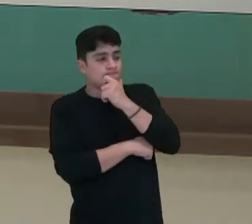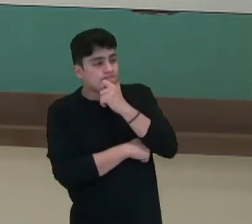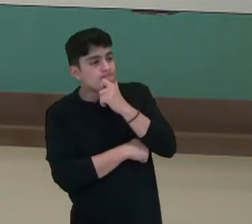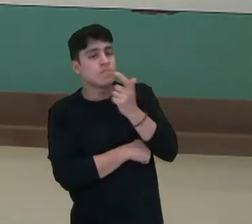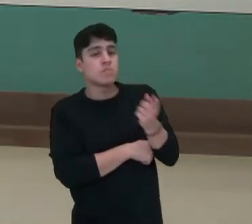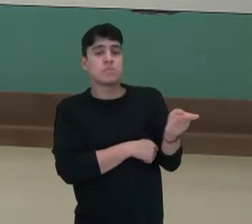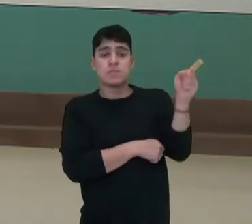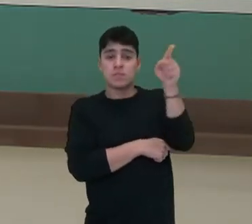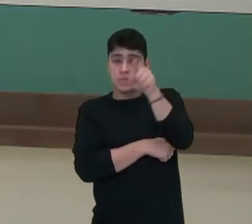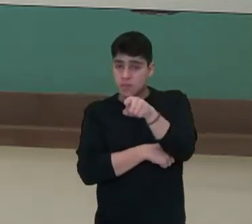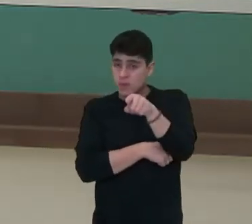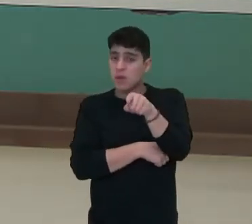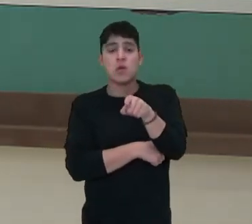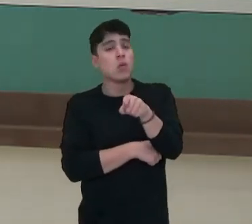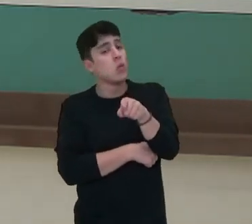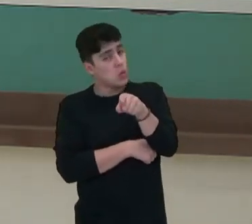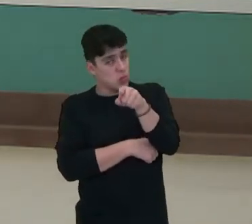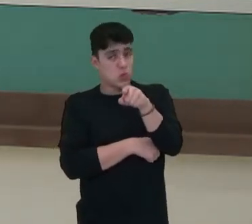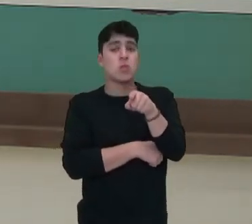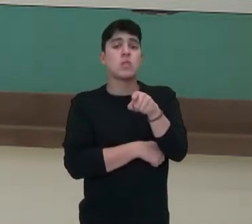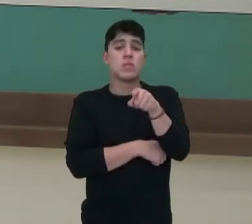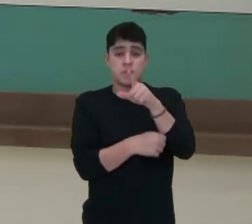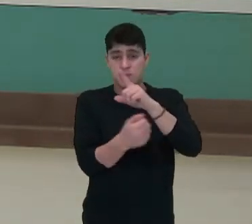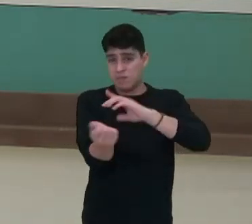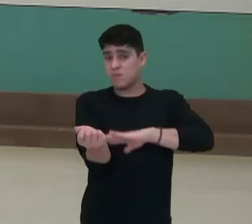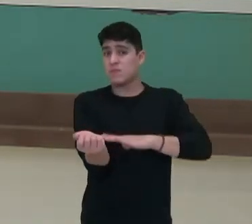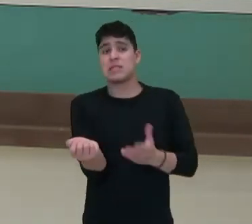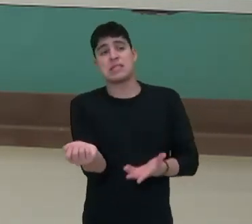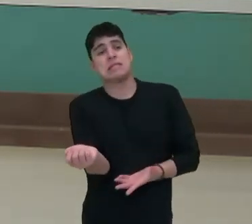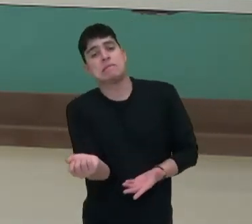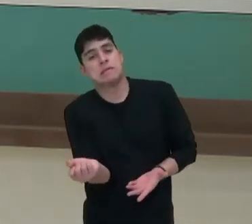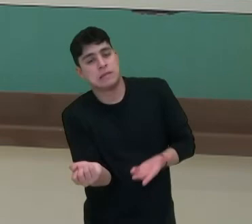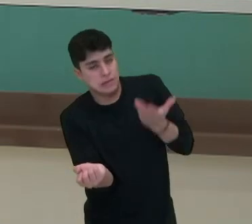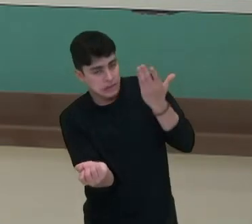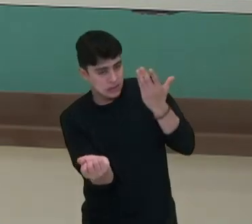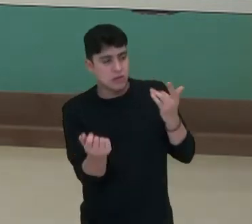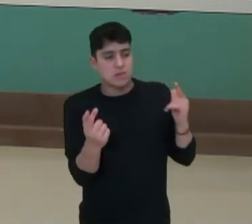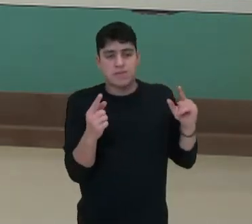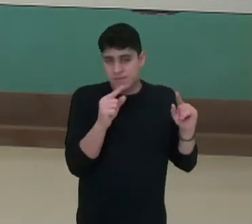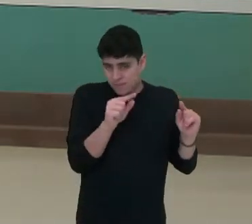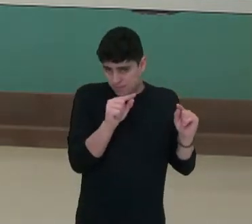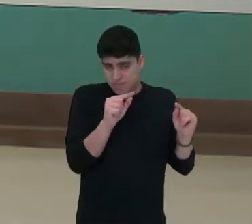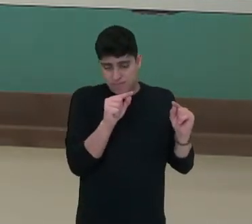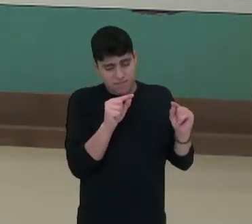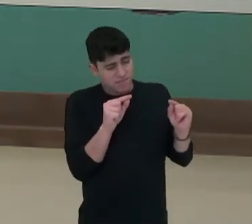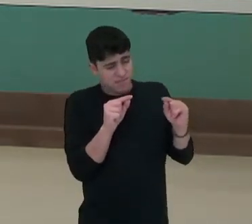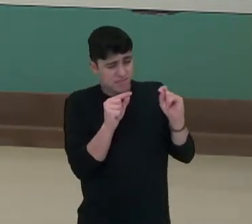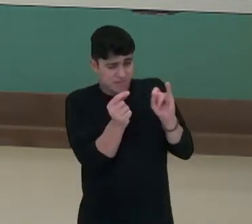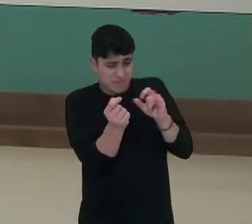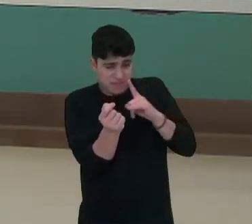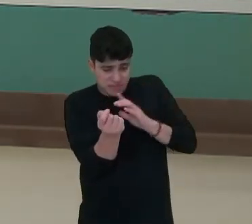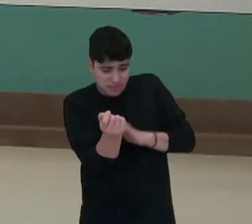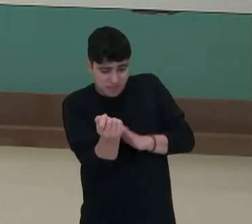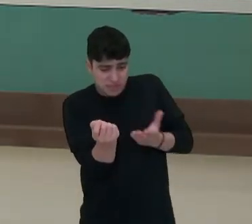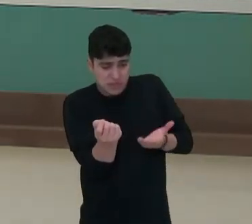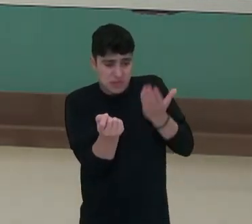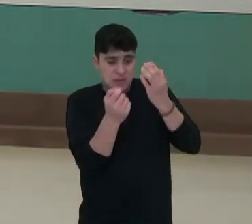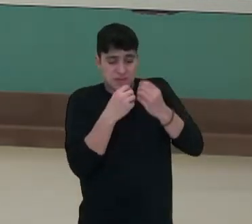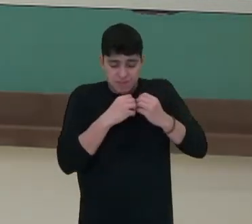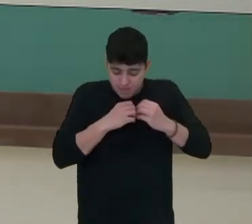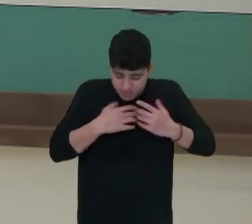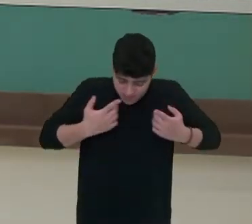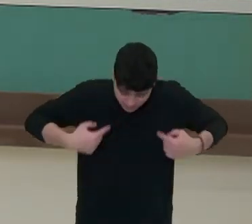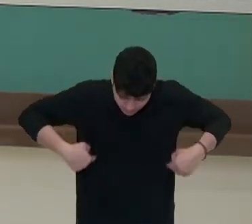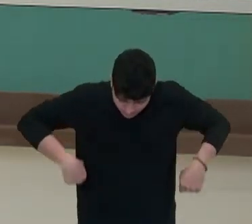pessoa obesa, a hipertensão, né? Então ter a pressão alta pode prejudicar todo esse